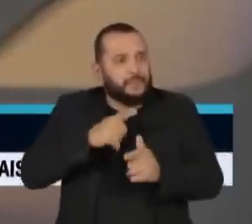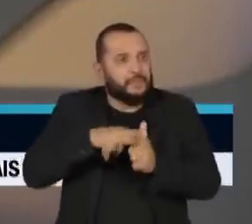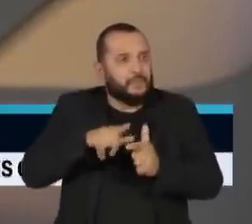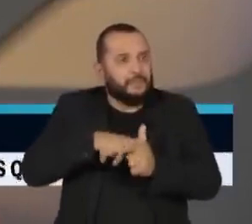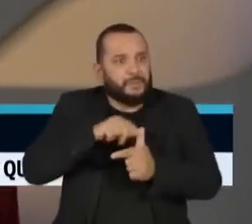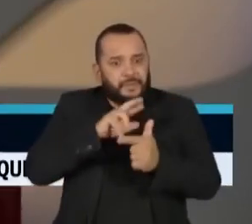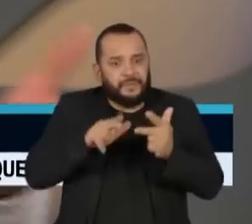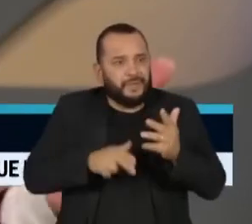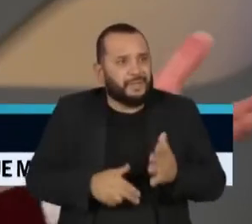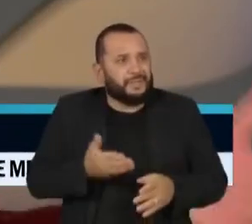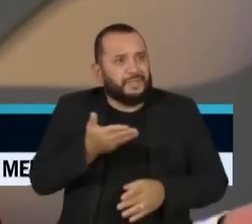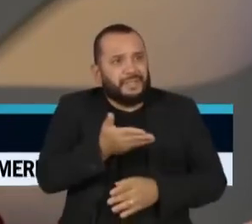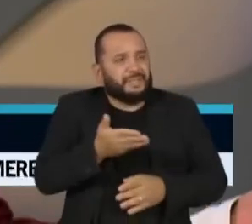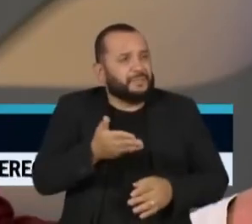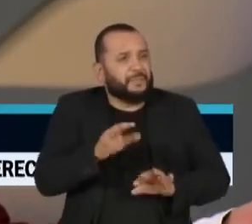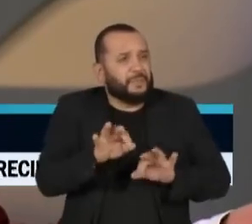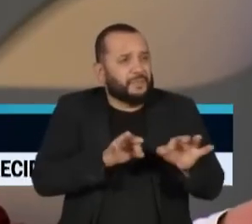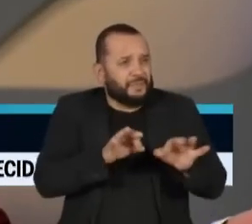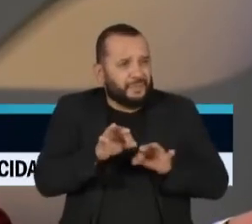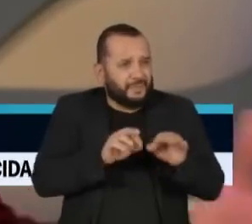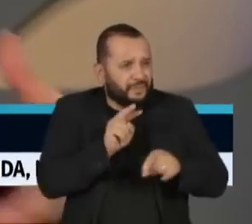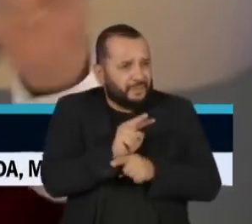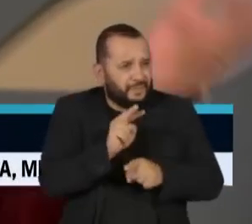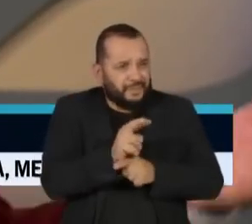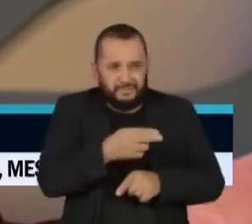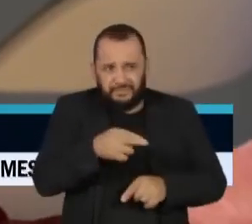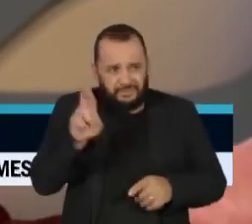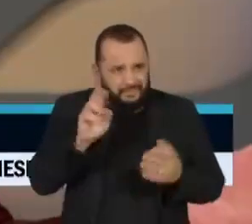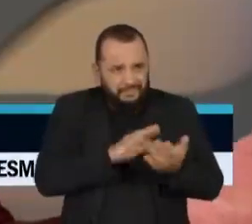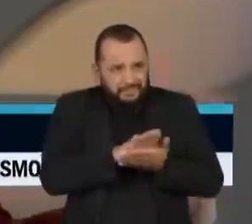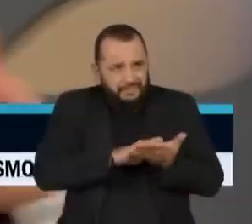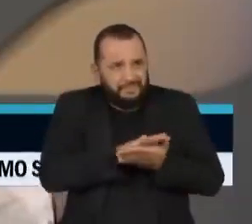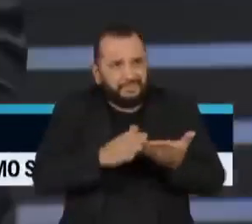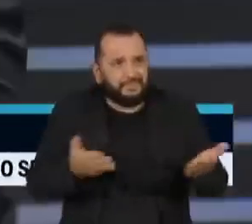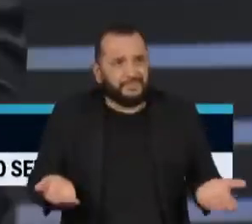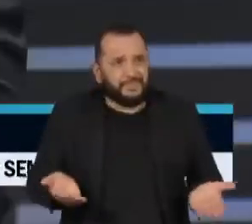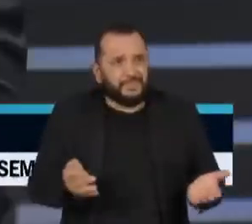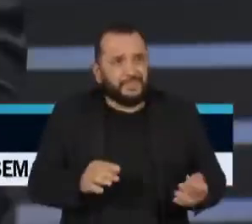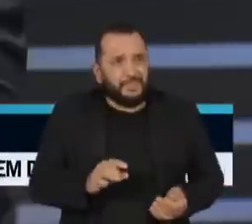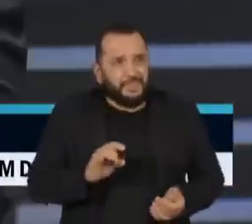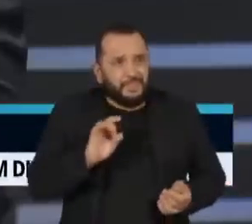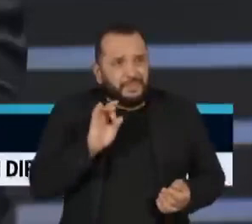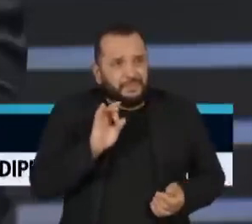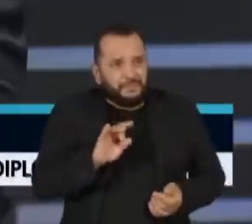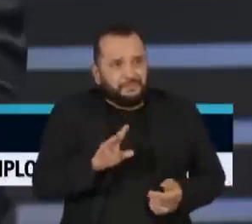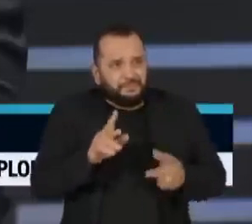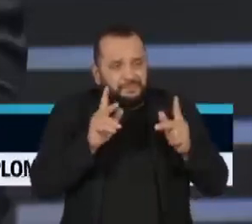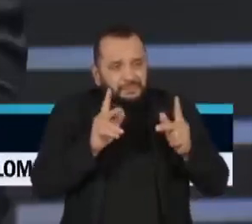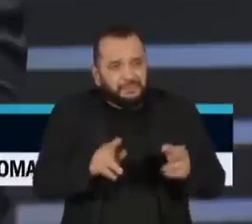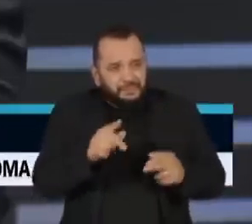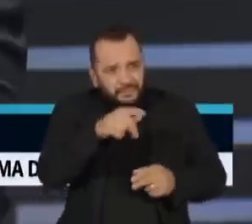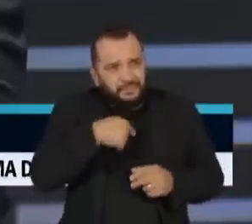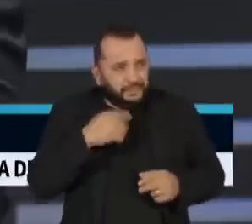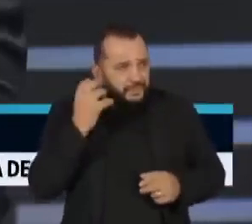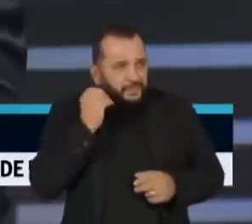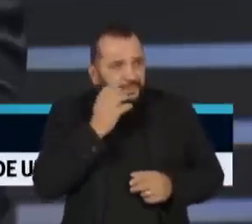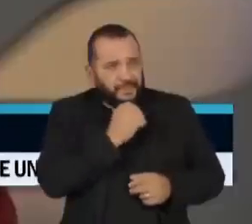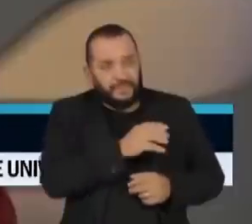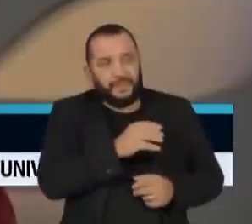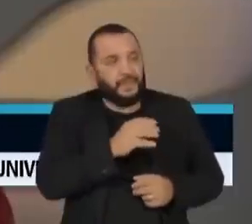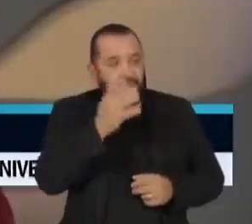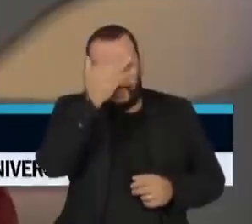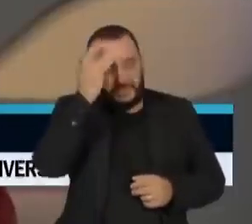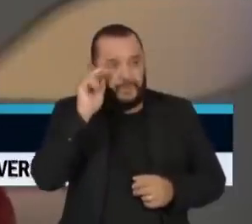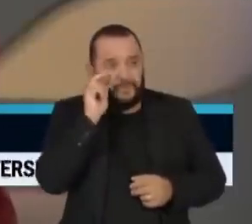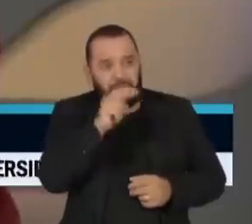esse tipo de projeto não protege a religião, se é isso que ele quer fazer. Só, como bem disse o Cortella, torna ridícula